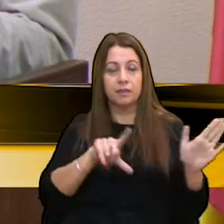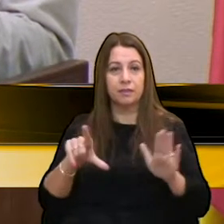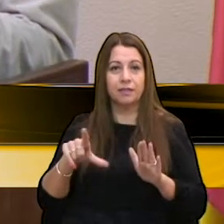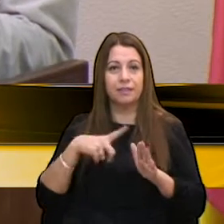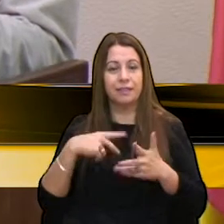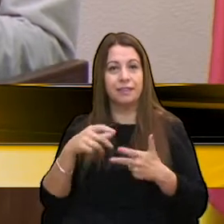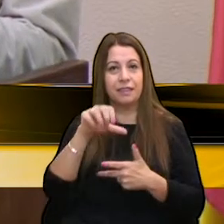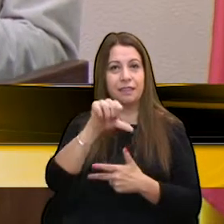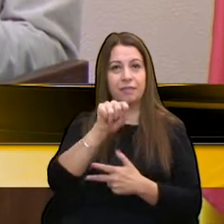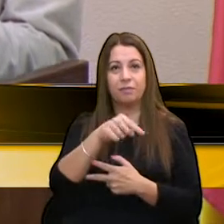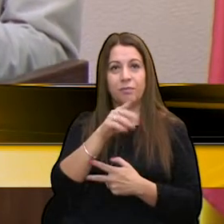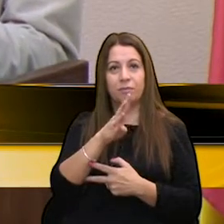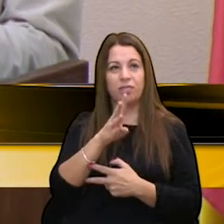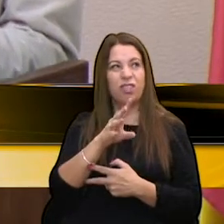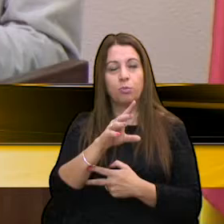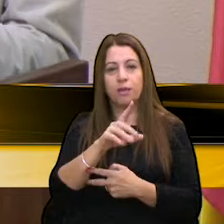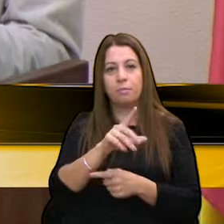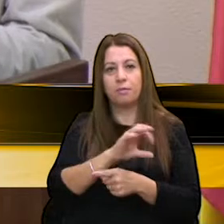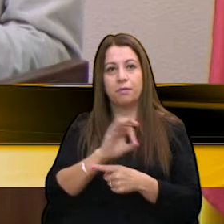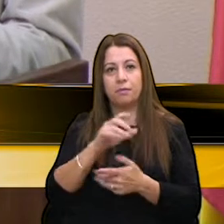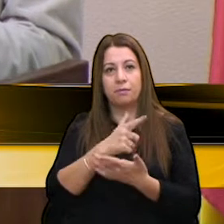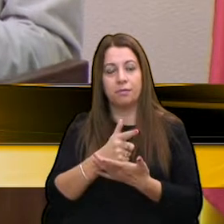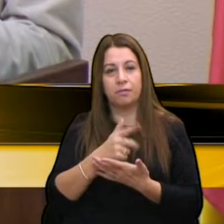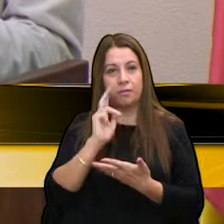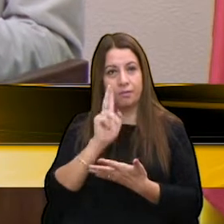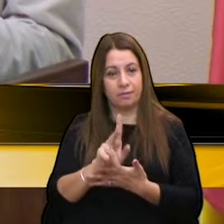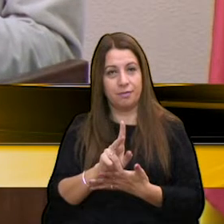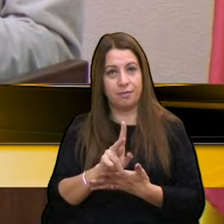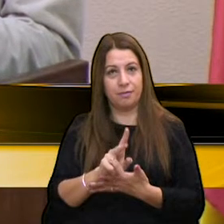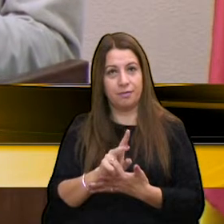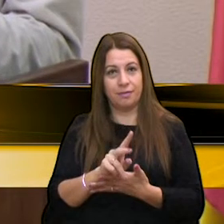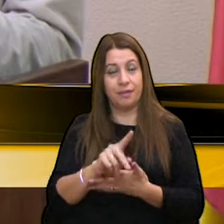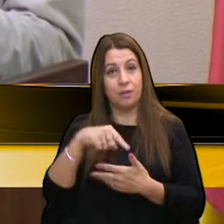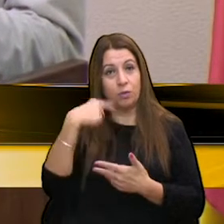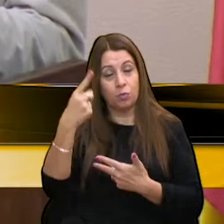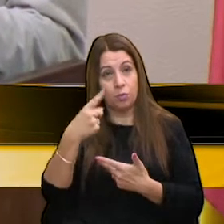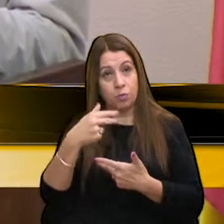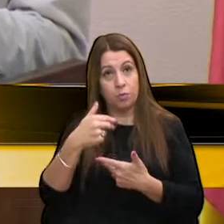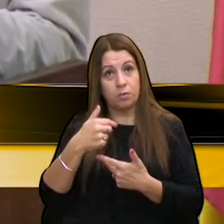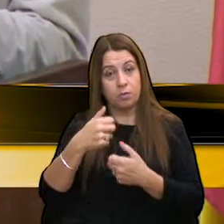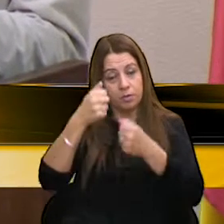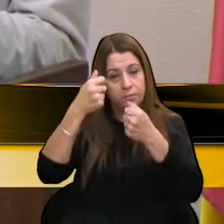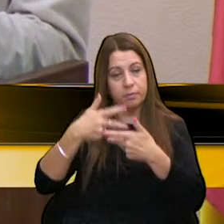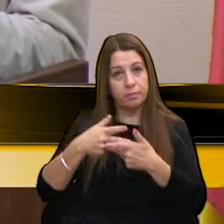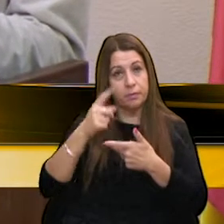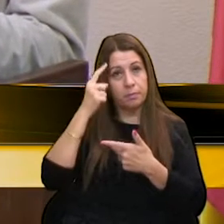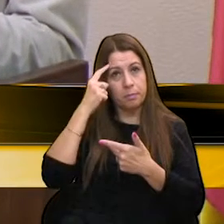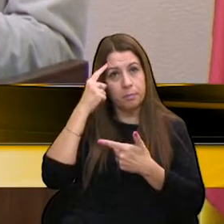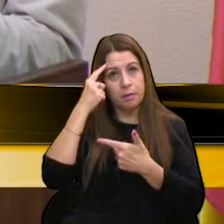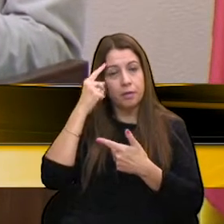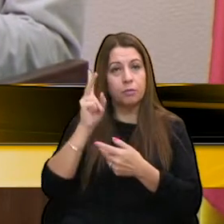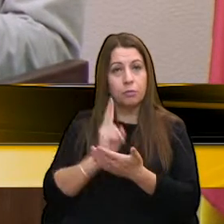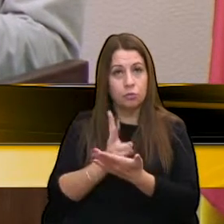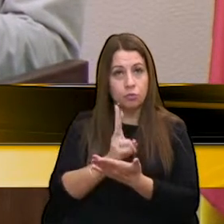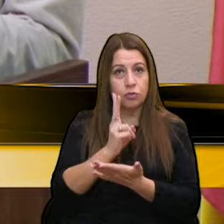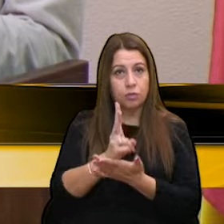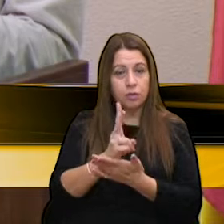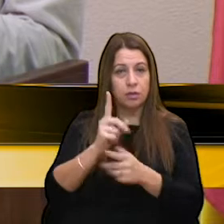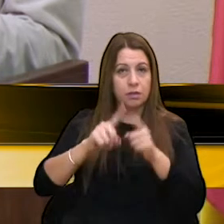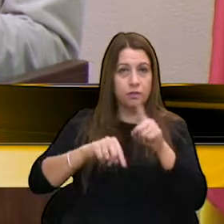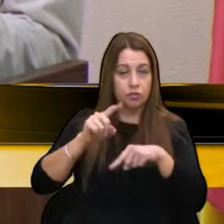9,4%. Quarta questão, perspectiva de continuidade